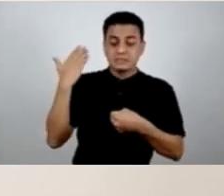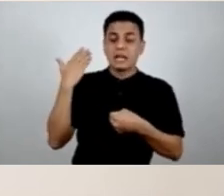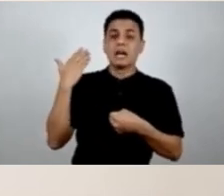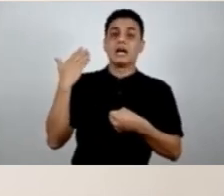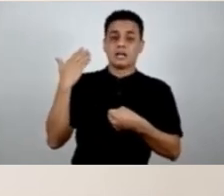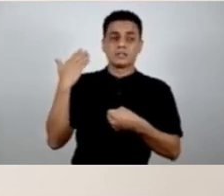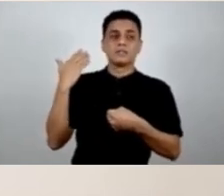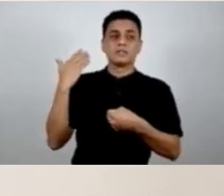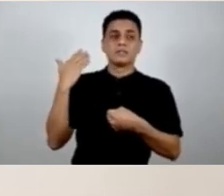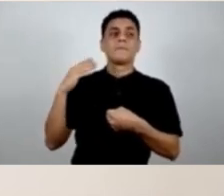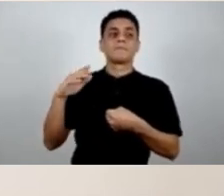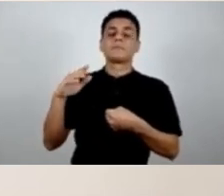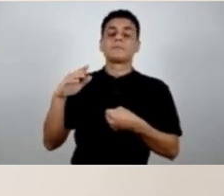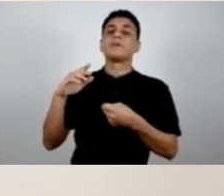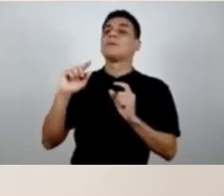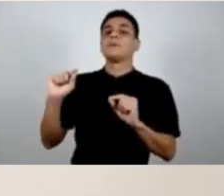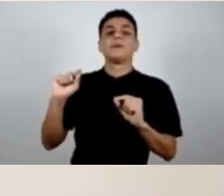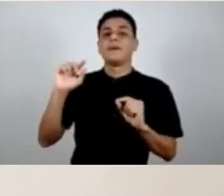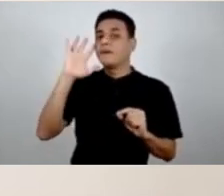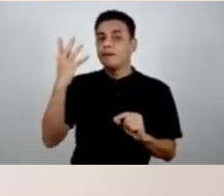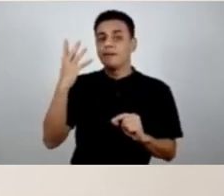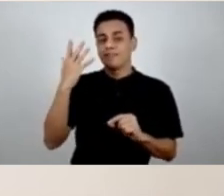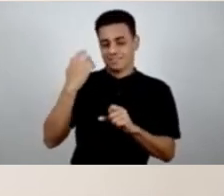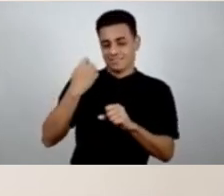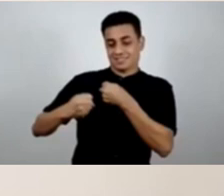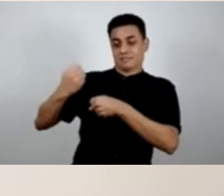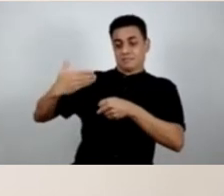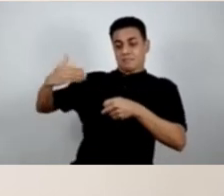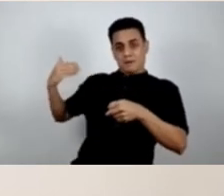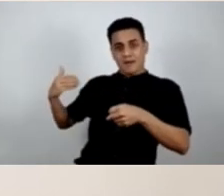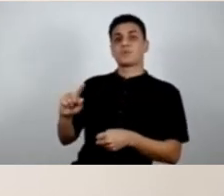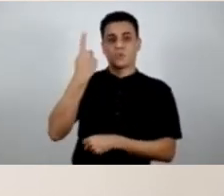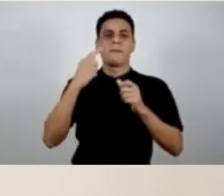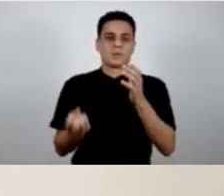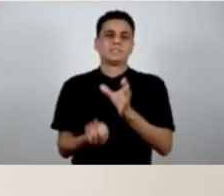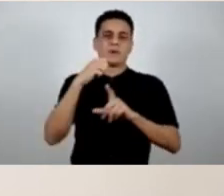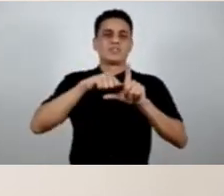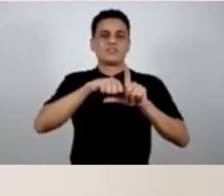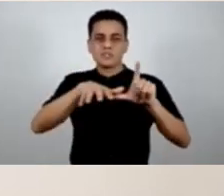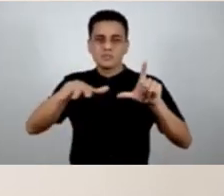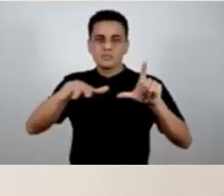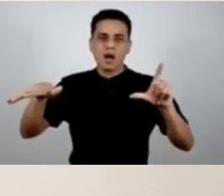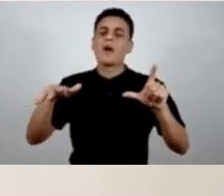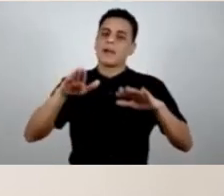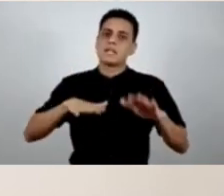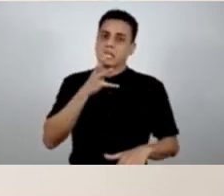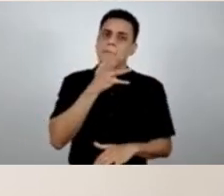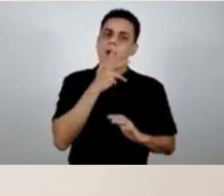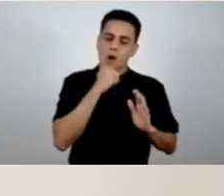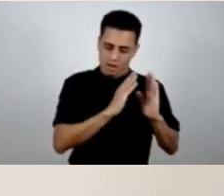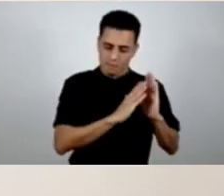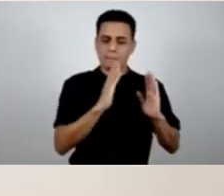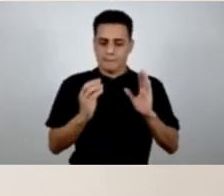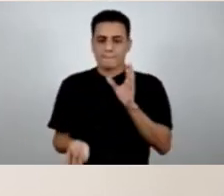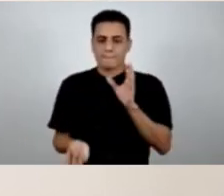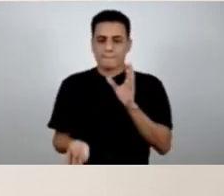passado foi ainda o reflexo do que foi feito nos anos anteriores. Né? Uma produção audiovisual é uma produção que ela demora muito tempo